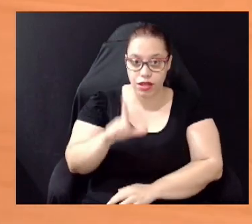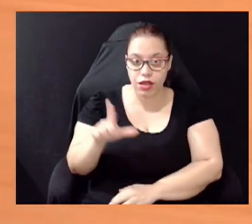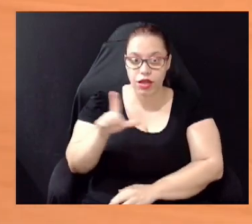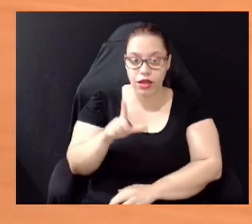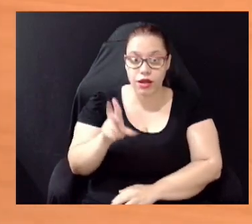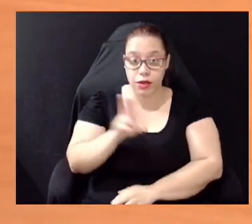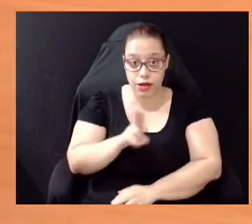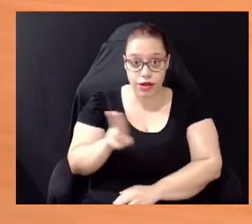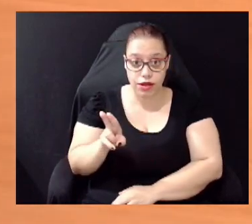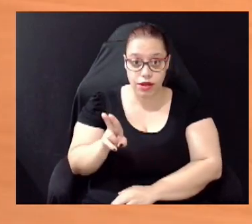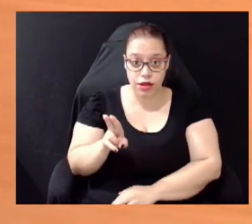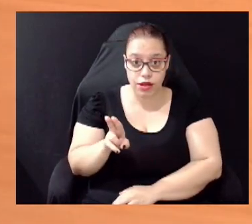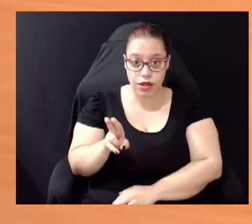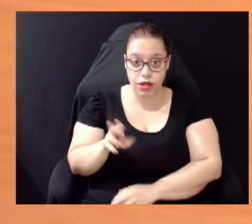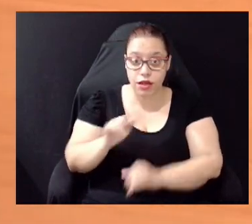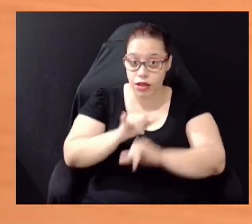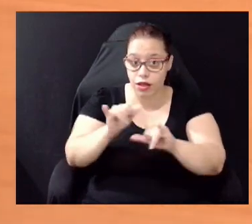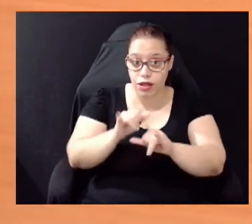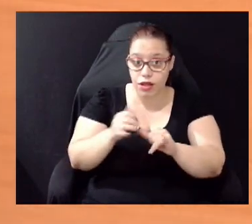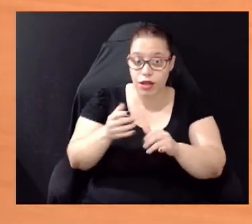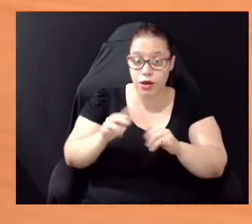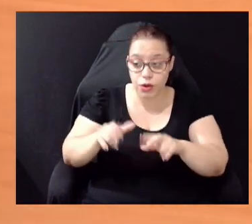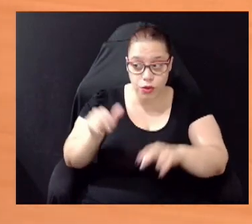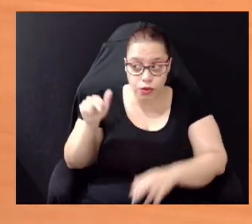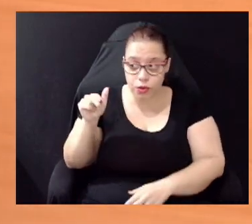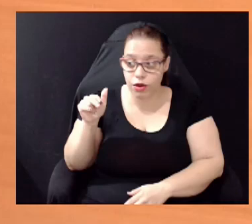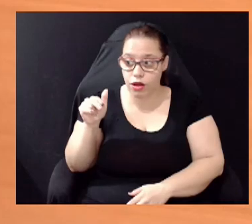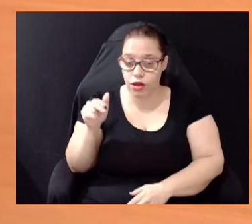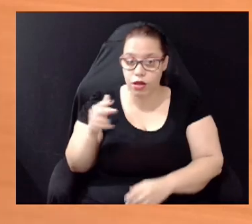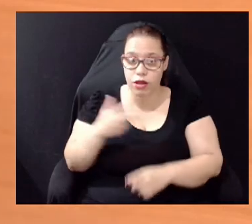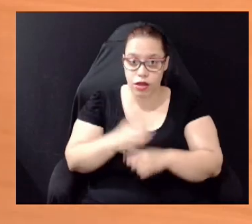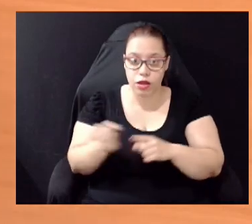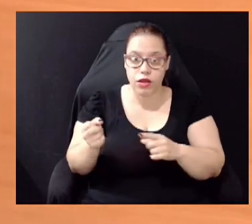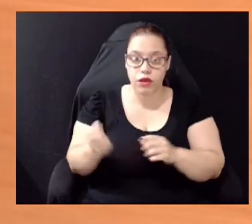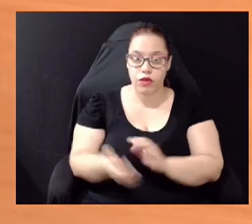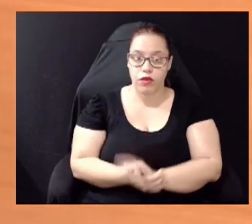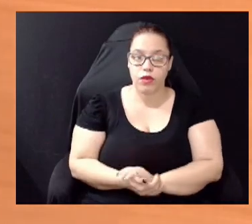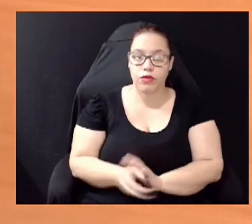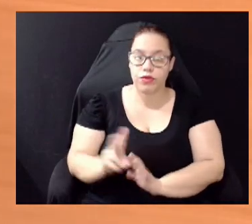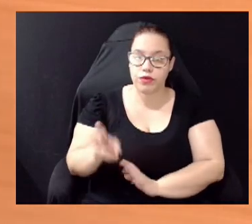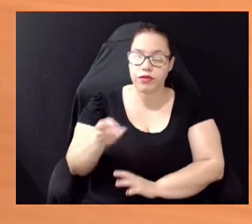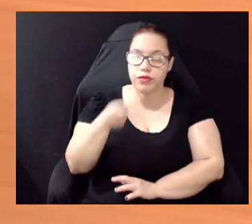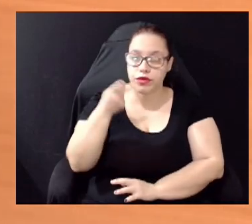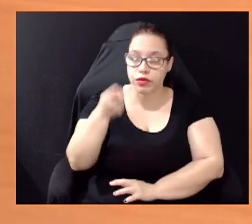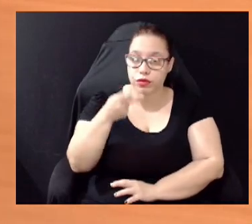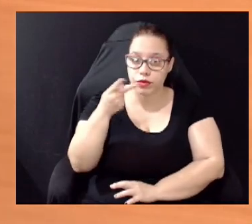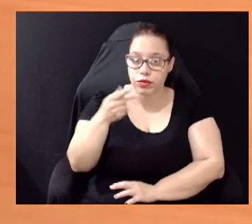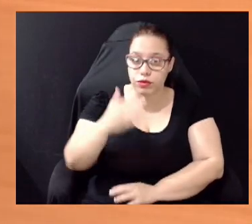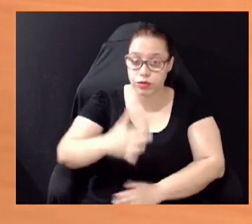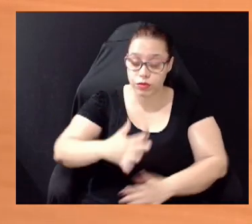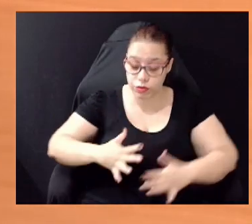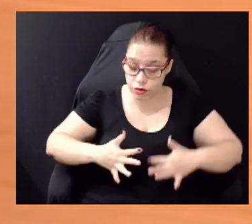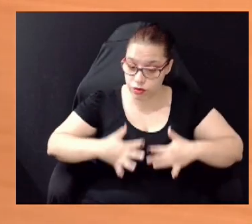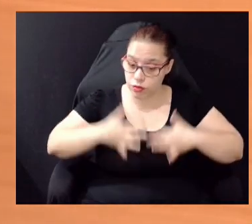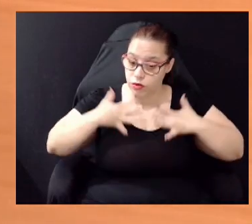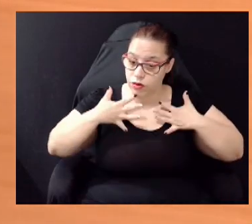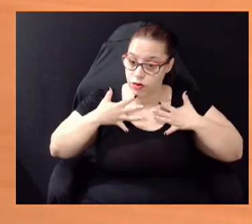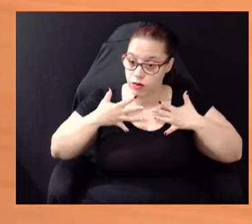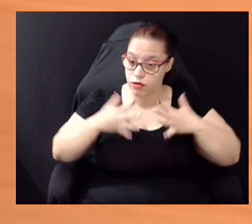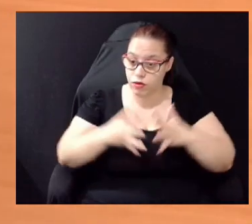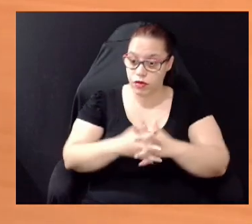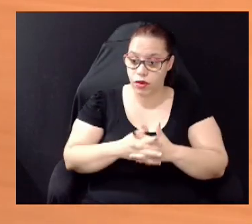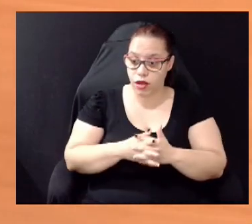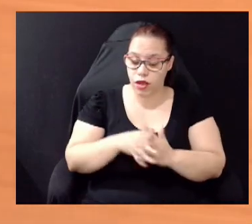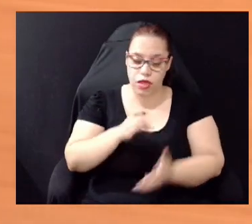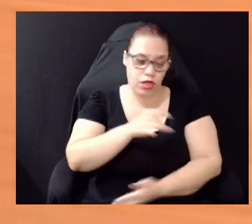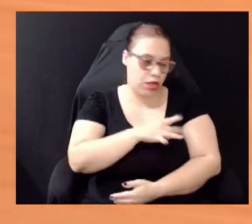nunca fui divulgada, eu nunca divulguei, mas ganhei, briguei. Como eu sempre falo, para mim é um orgulho brigar com os poderosos. Eu não tenho medo dos